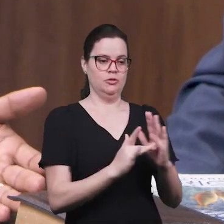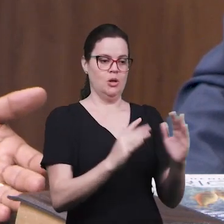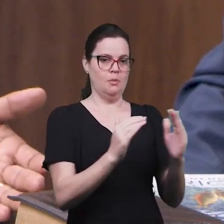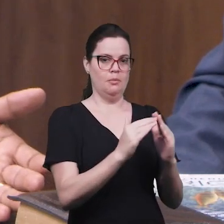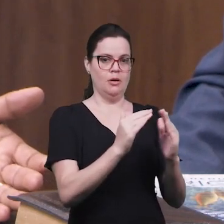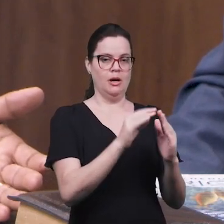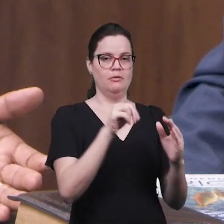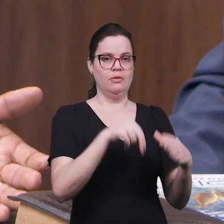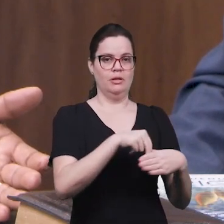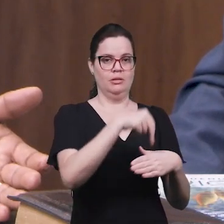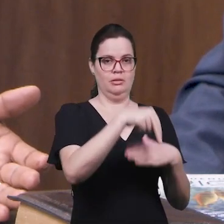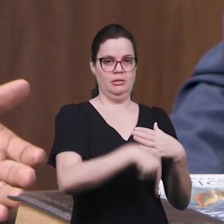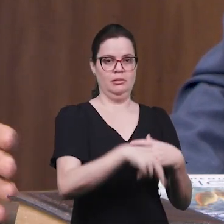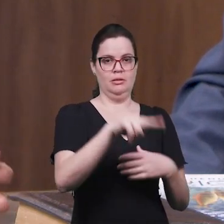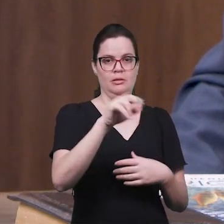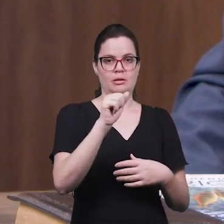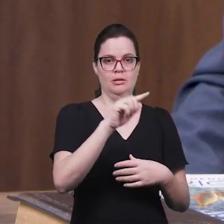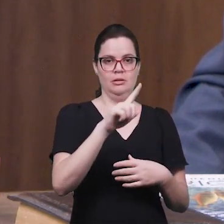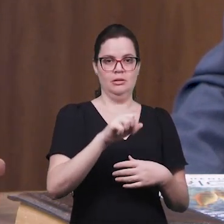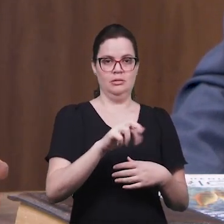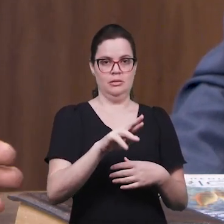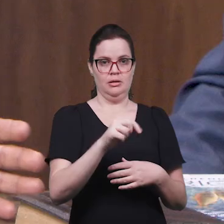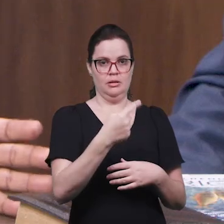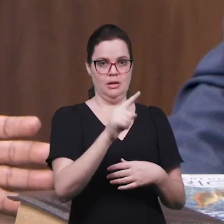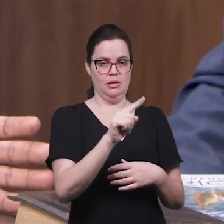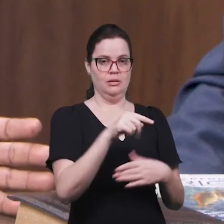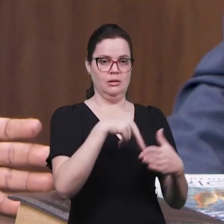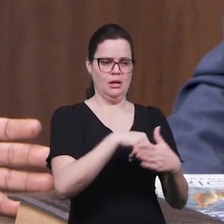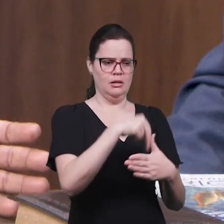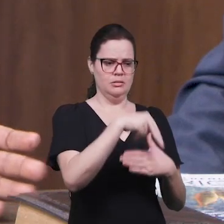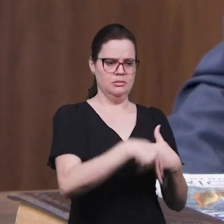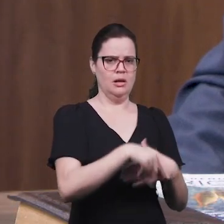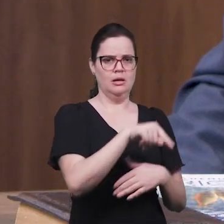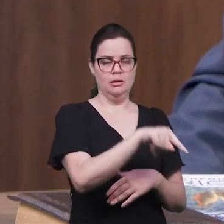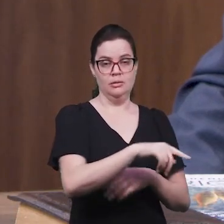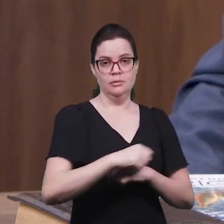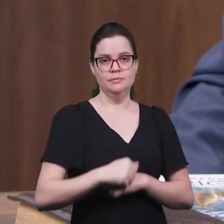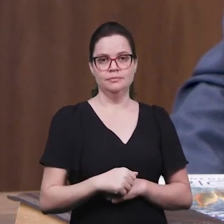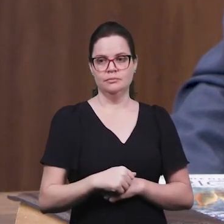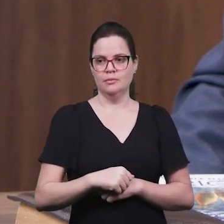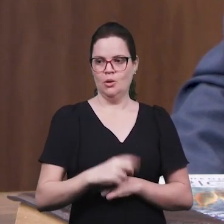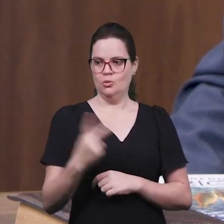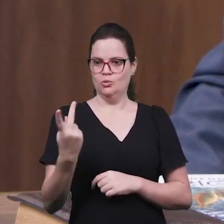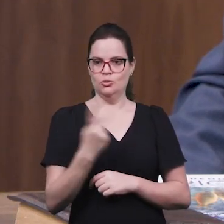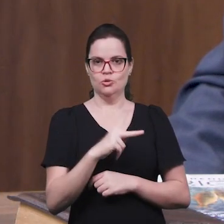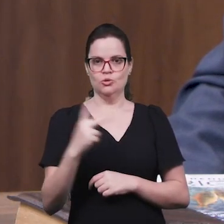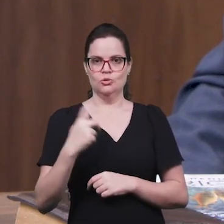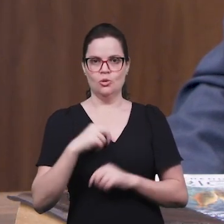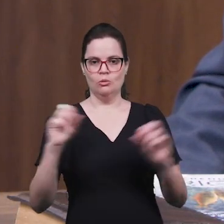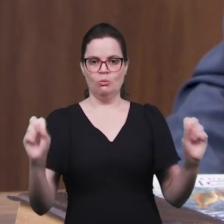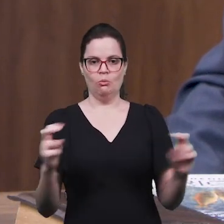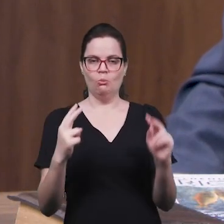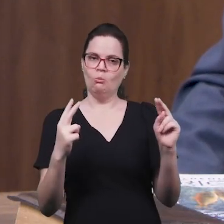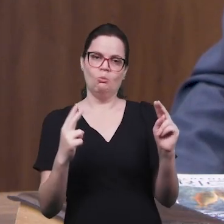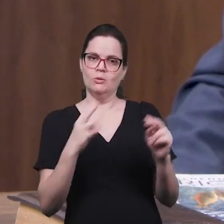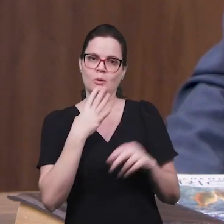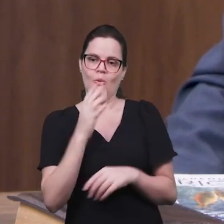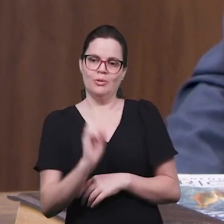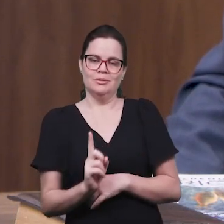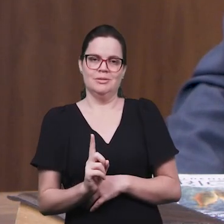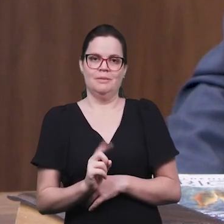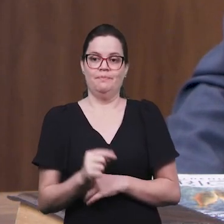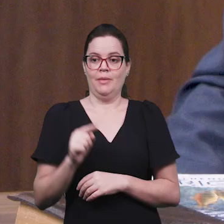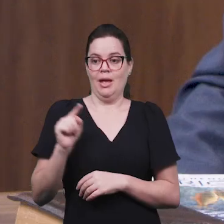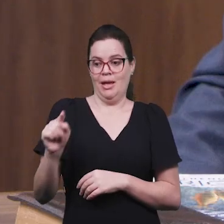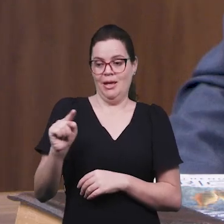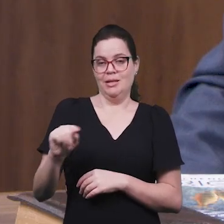habitava em Nazaré. Então, praticamente, eles não se conheciam. Ele aguardava a profecia, mas a